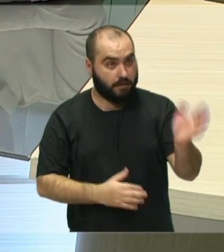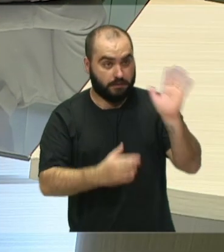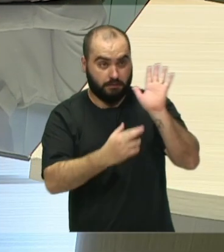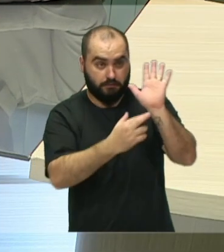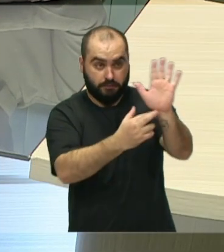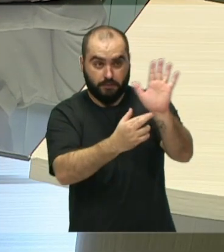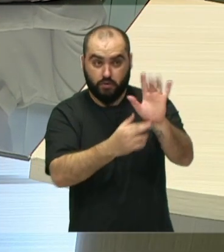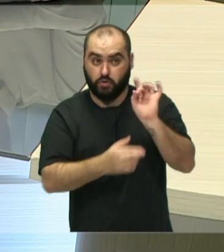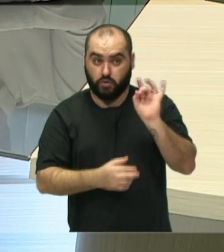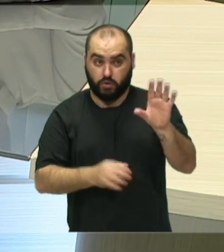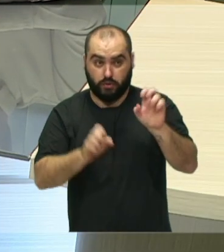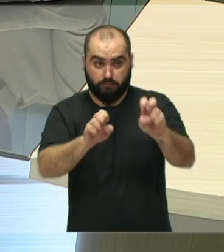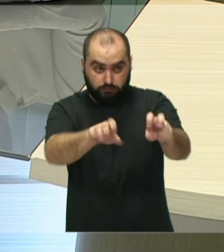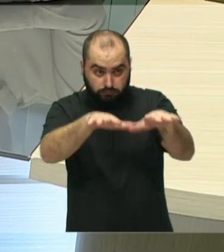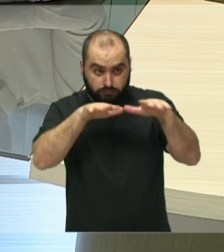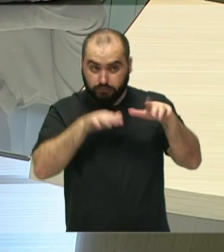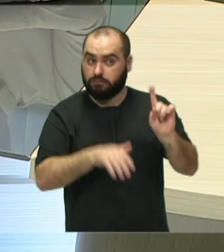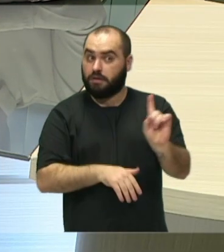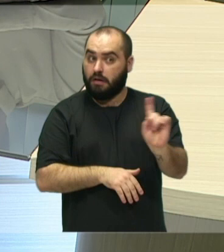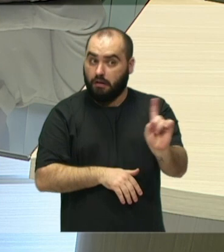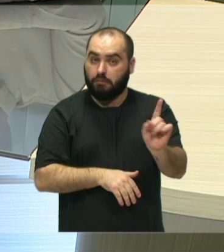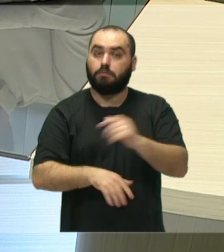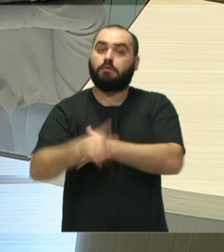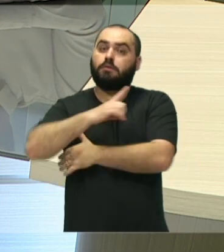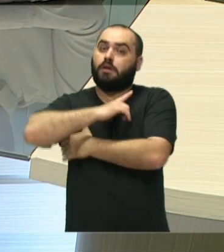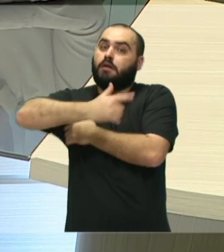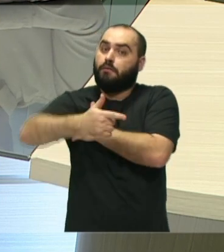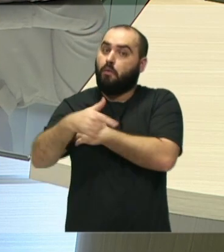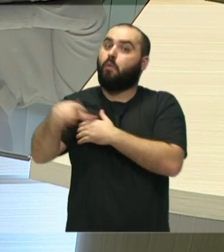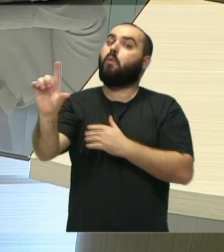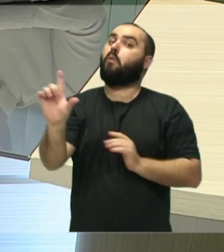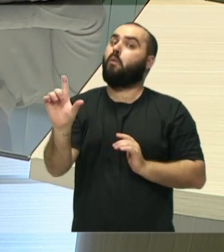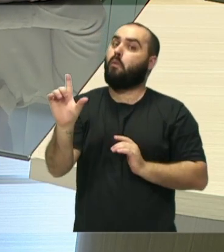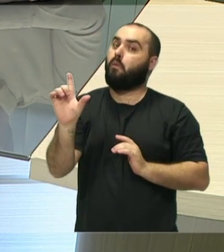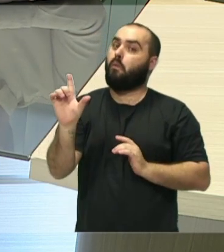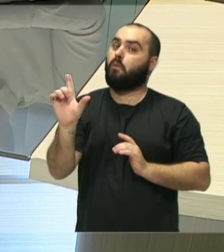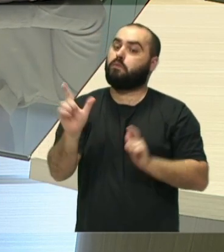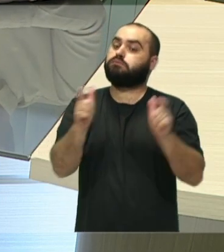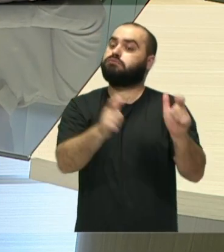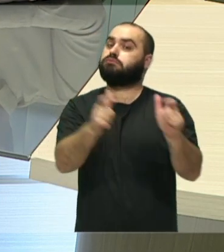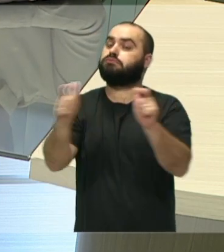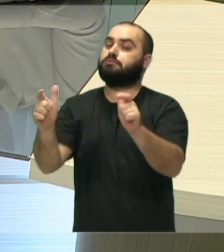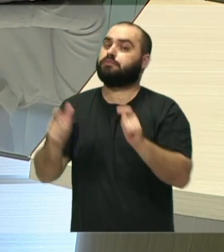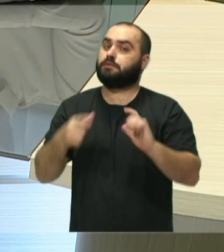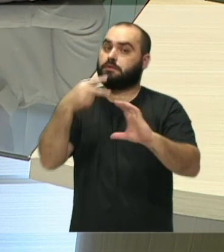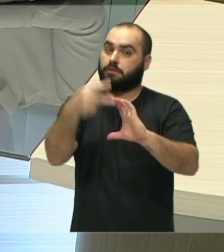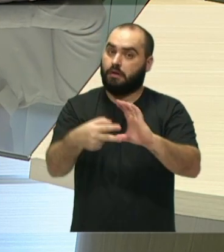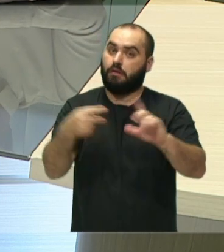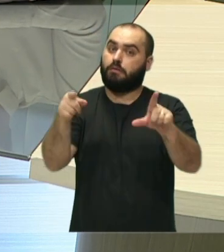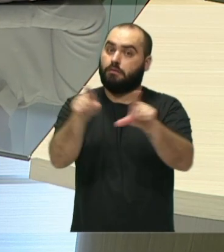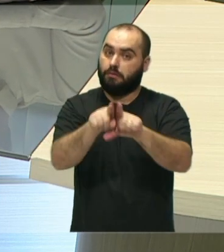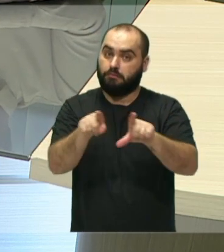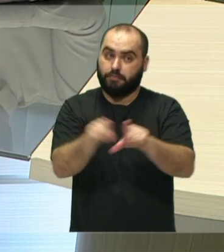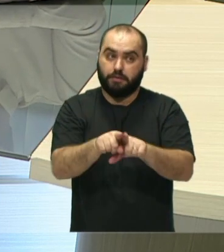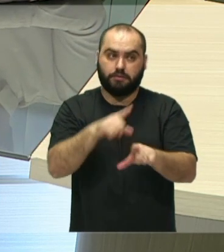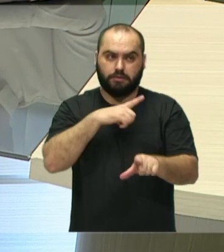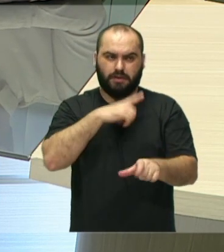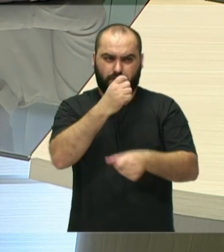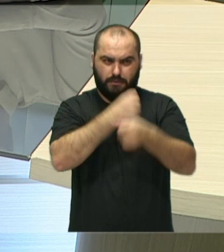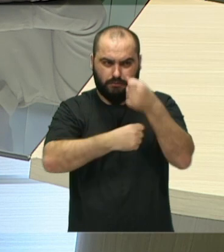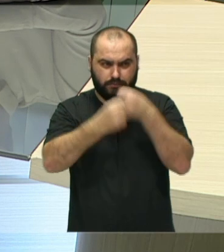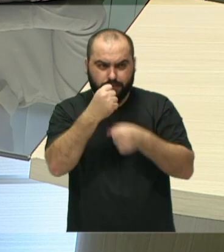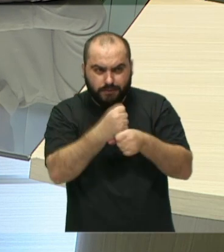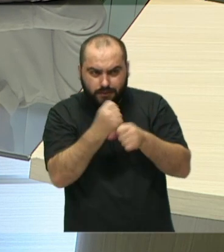não fico apenas ali no plenário ela tomou outra outros espaços da casa inclusive com lançamento no ano